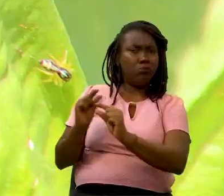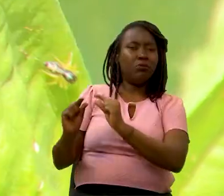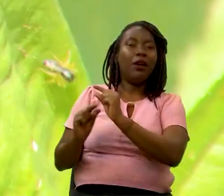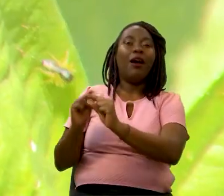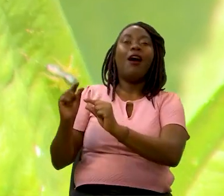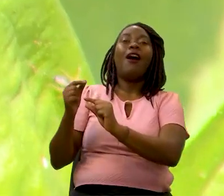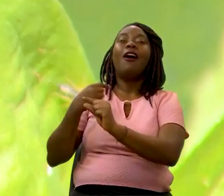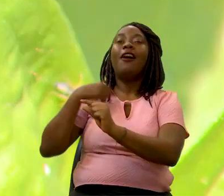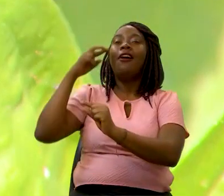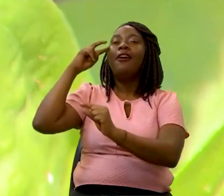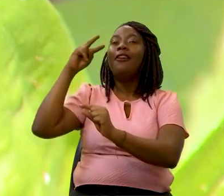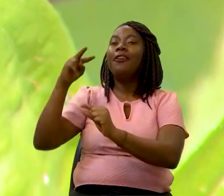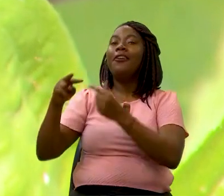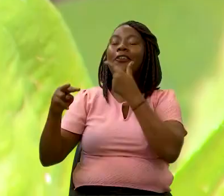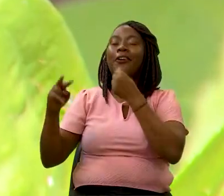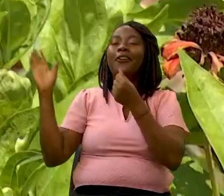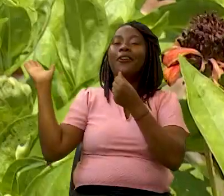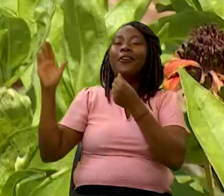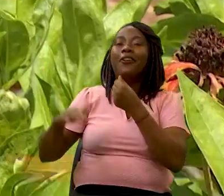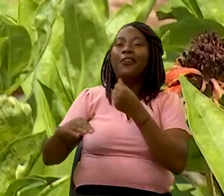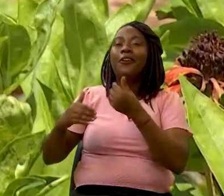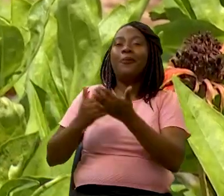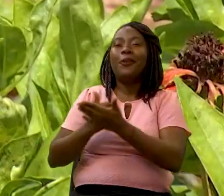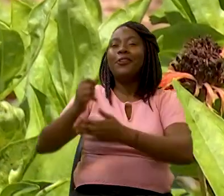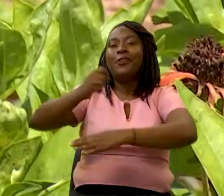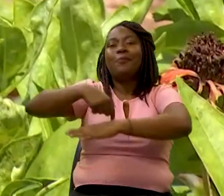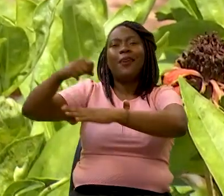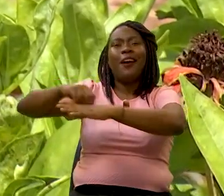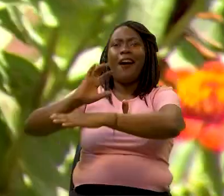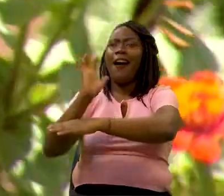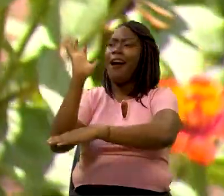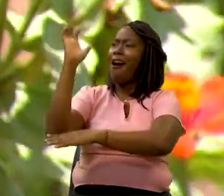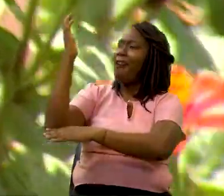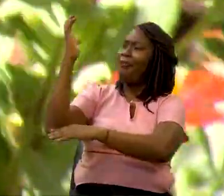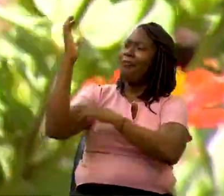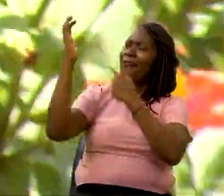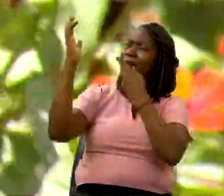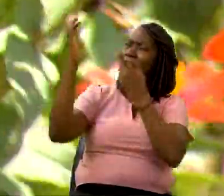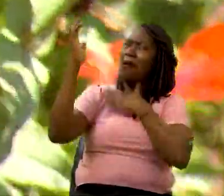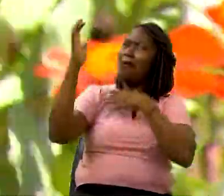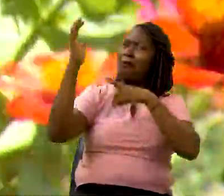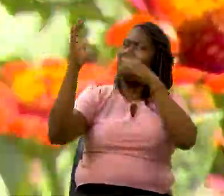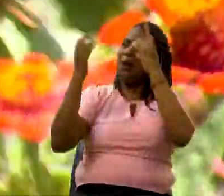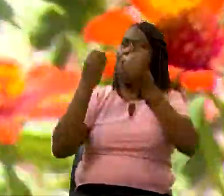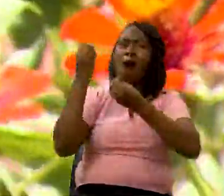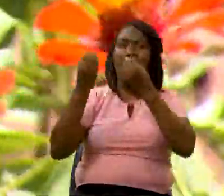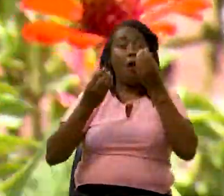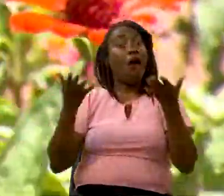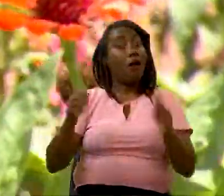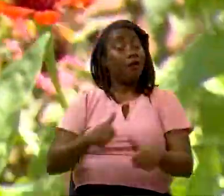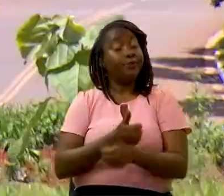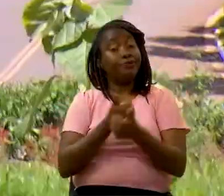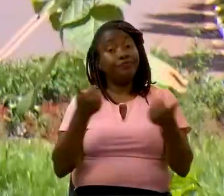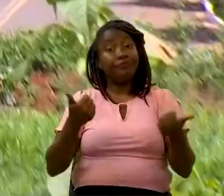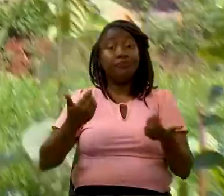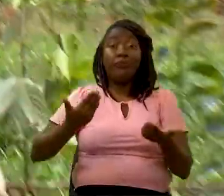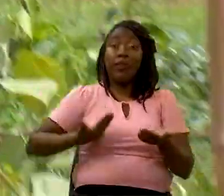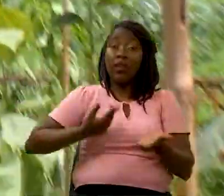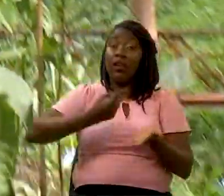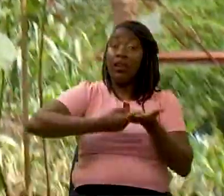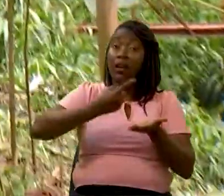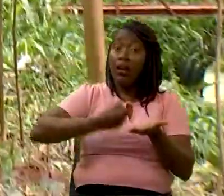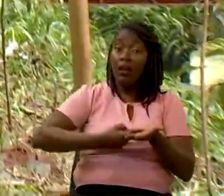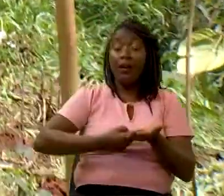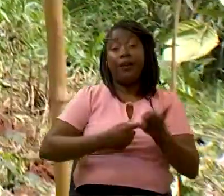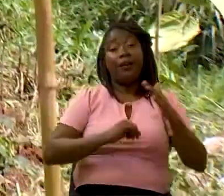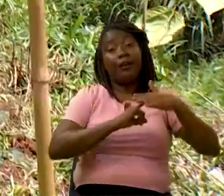uns pouquinhos. Aí a ver os rapazes aí, começou a plantar árvore, falei, meu Deus do céu. Então agora o negócio vai ficar melhor. As parcerias